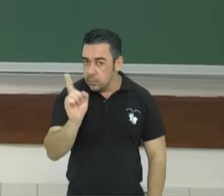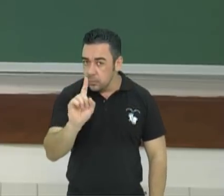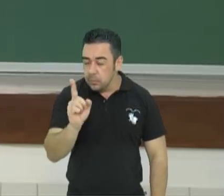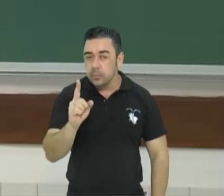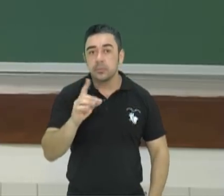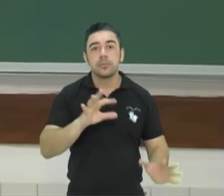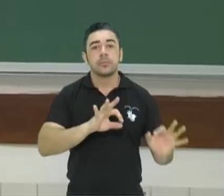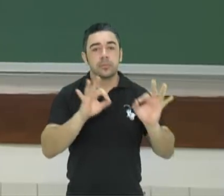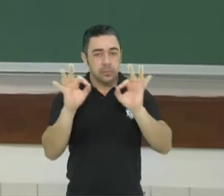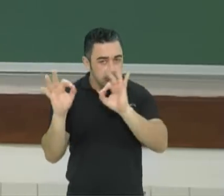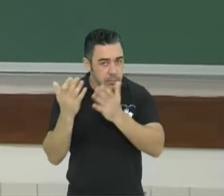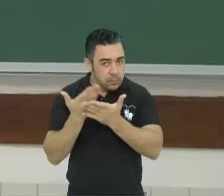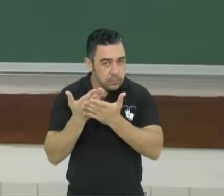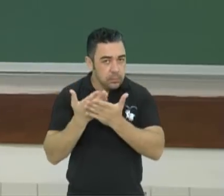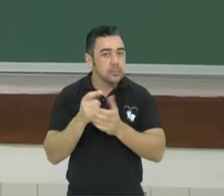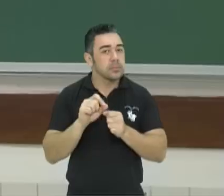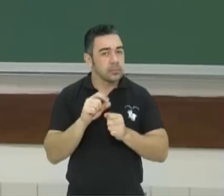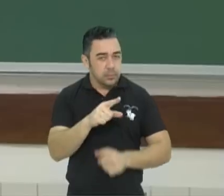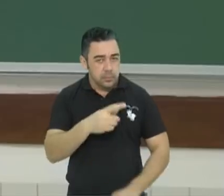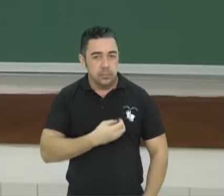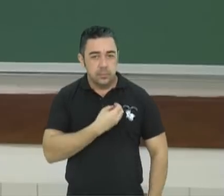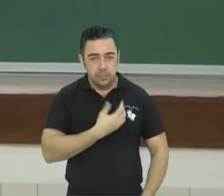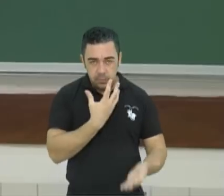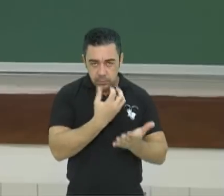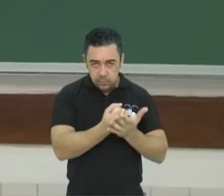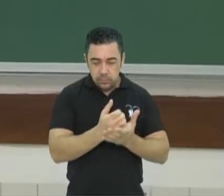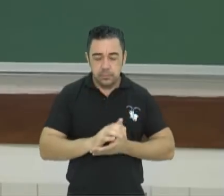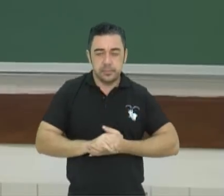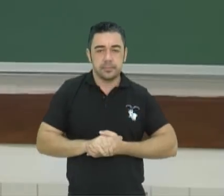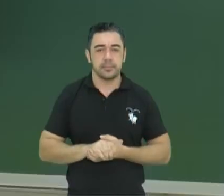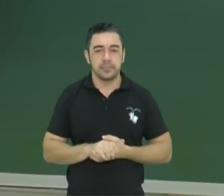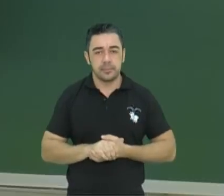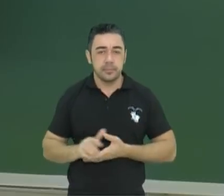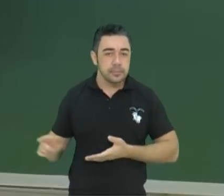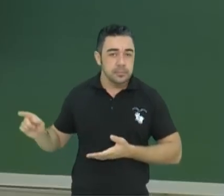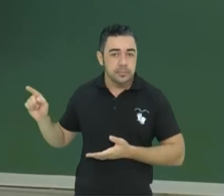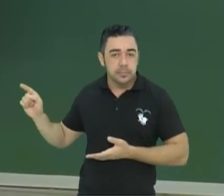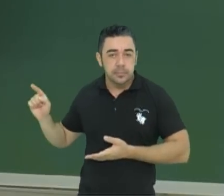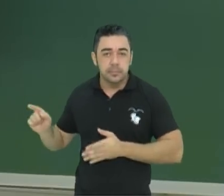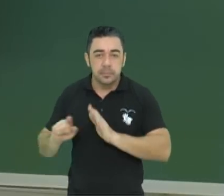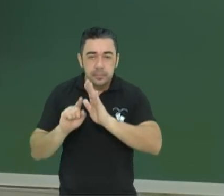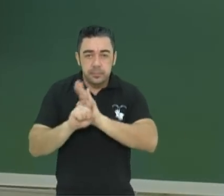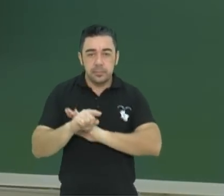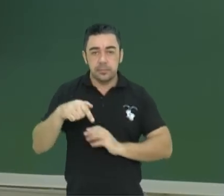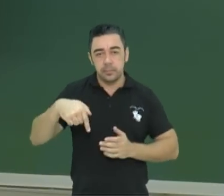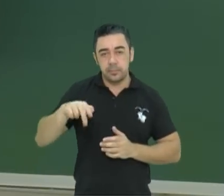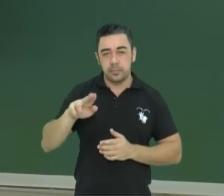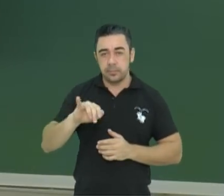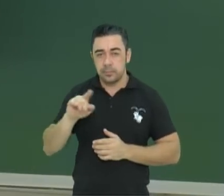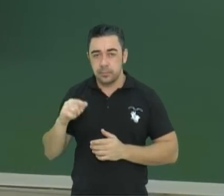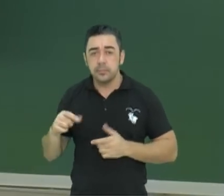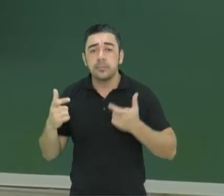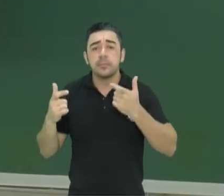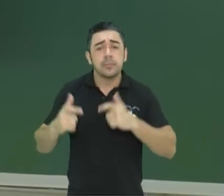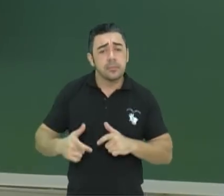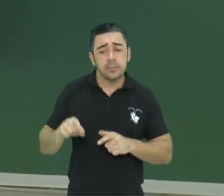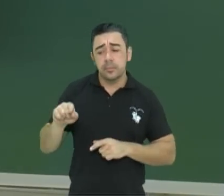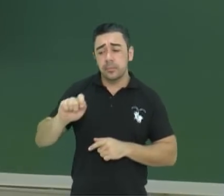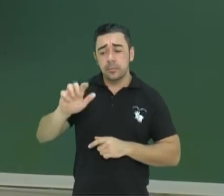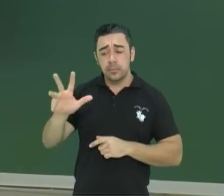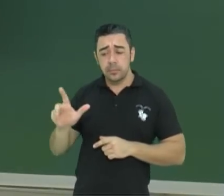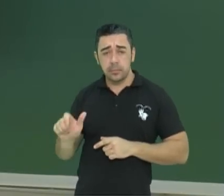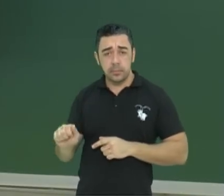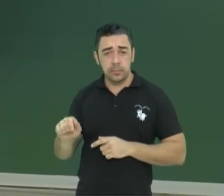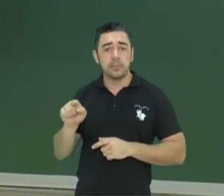assistir a aula, vai lá registrar a sua presença no Classroom. Então, aqui no quiz, de qual era a região do continente africano em